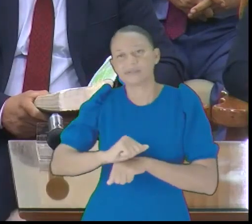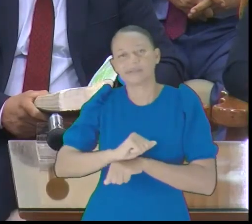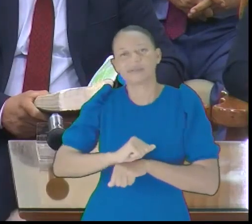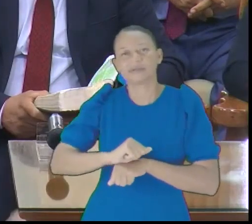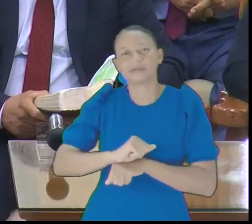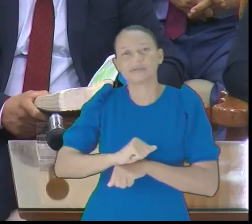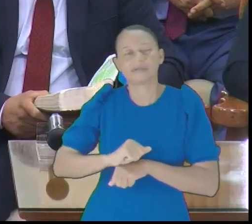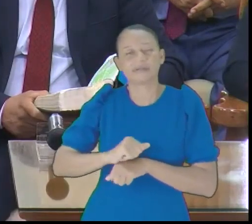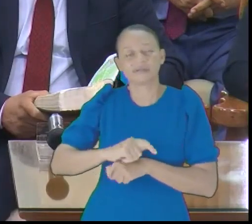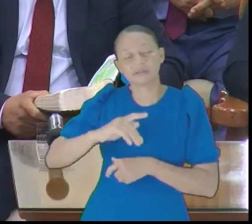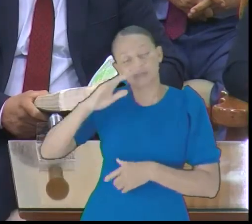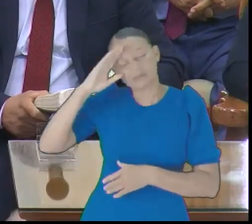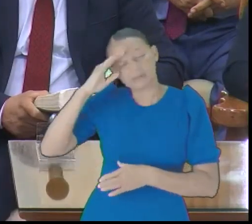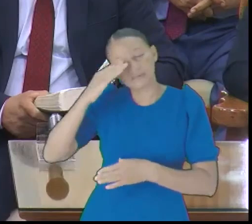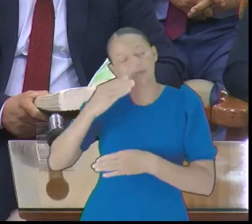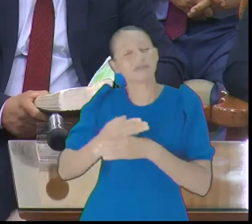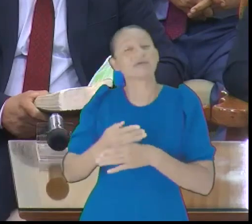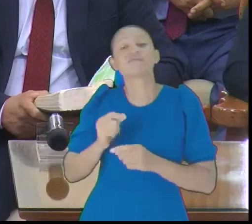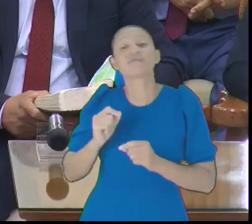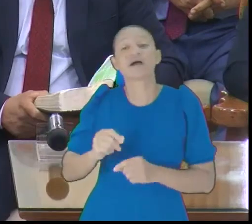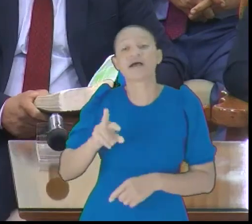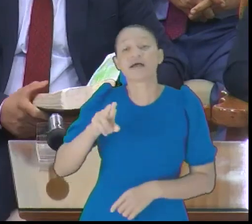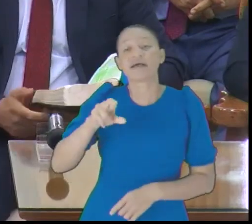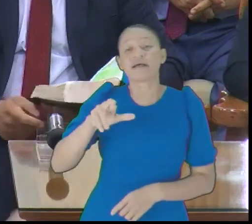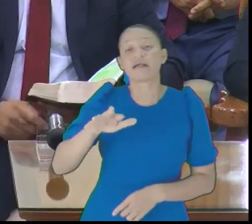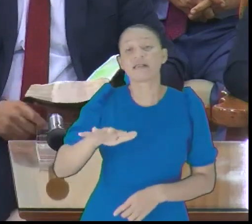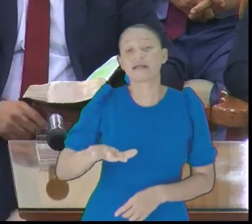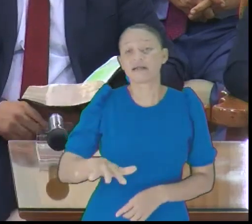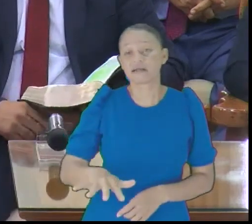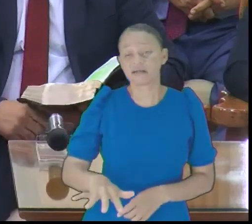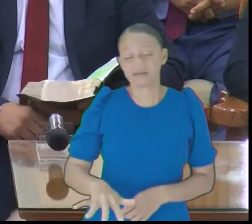E sono fala de relaxamento.